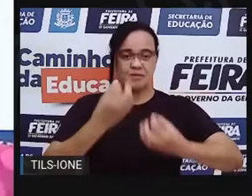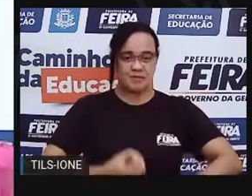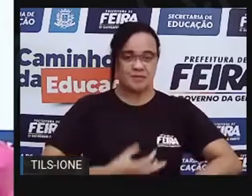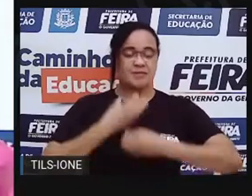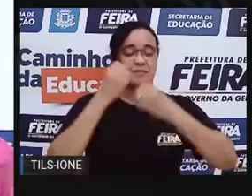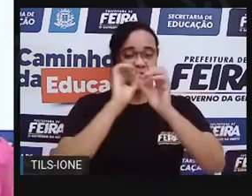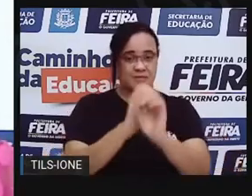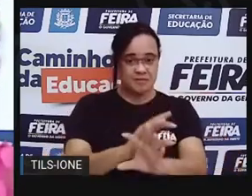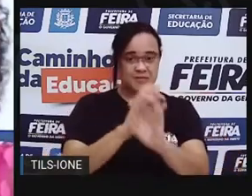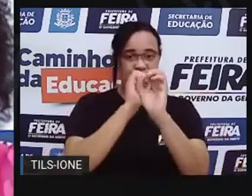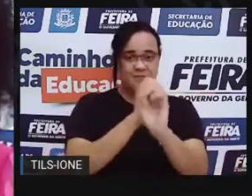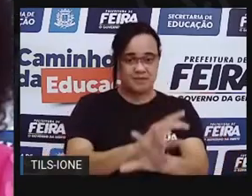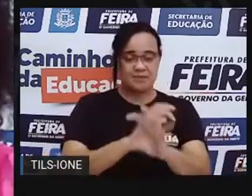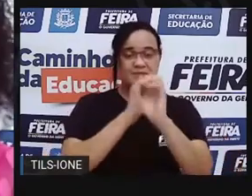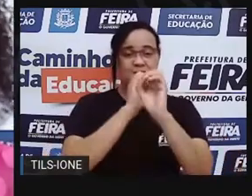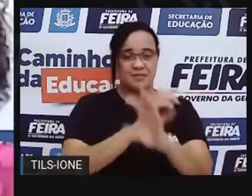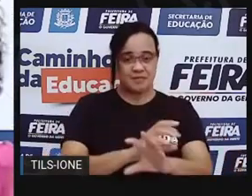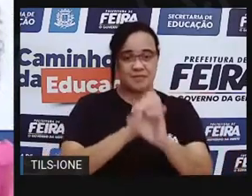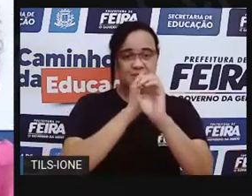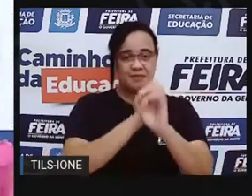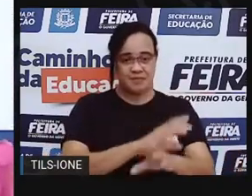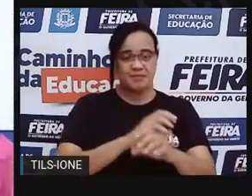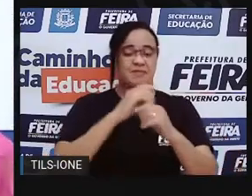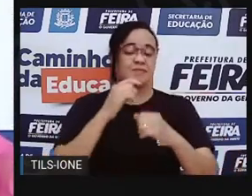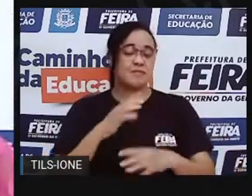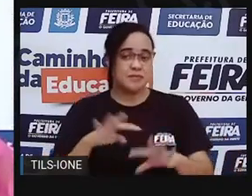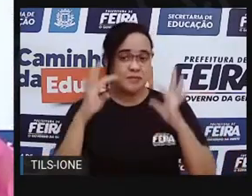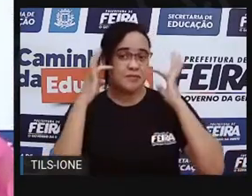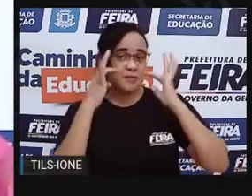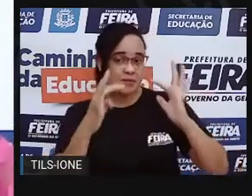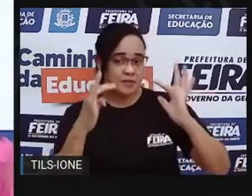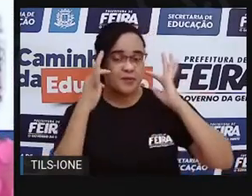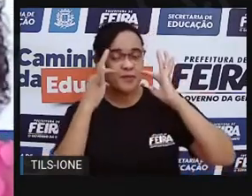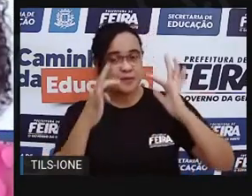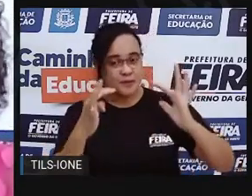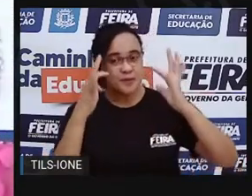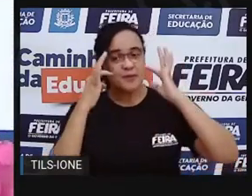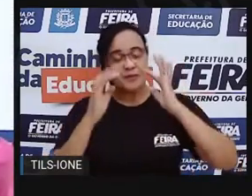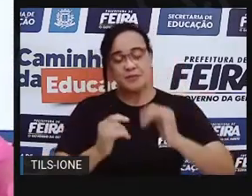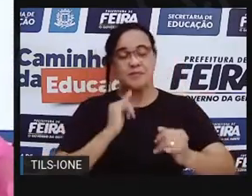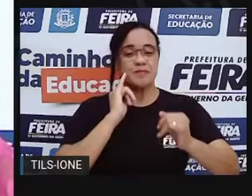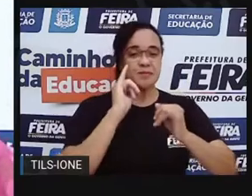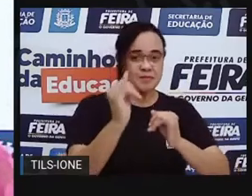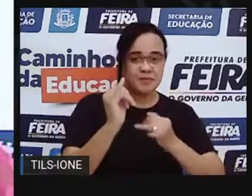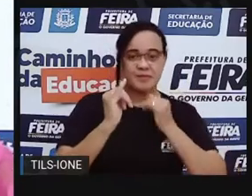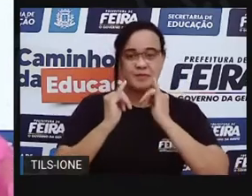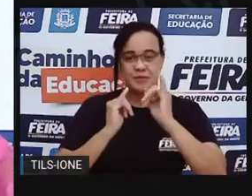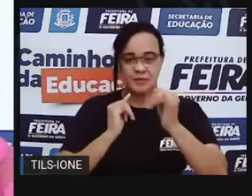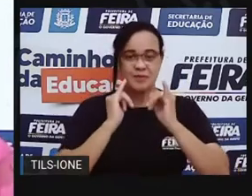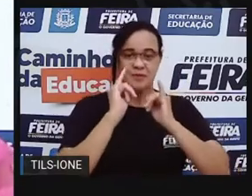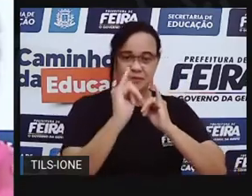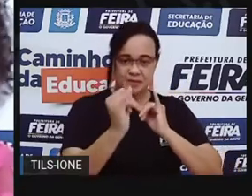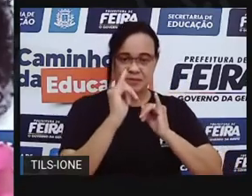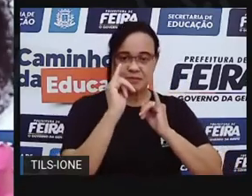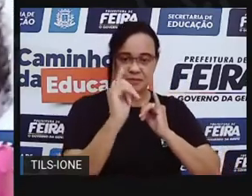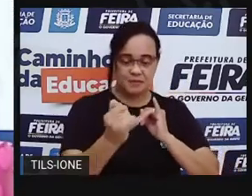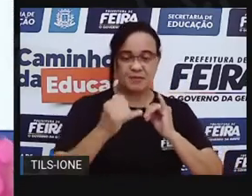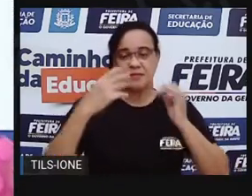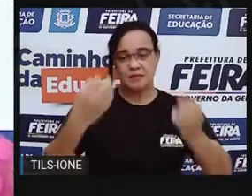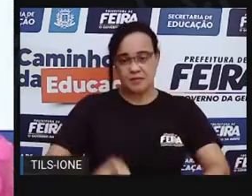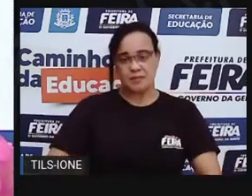vou te ensinar. De novo. Preste atenção no que agora eu vou